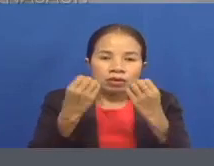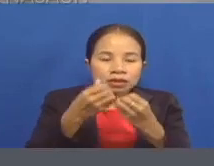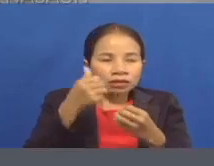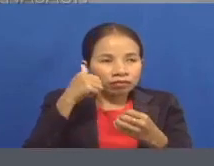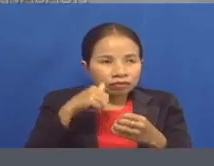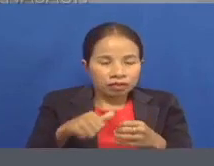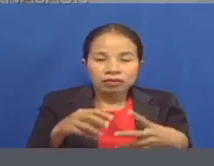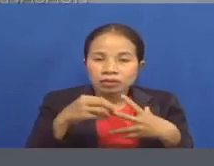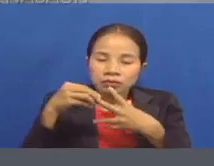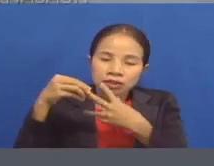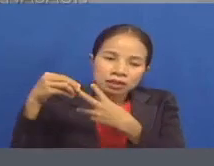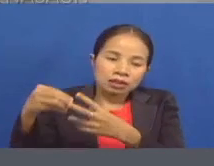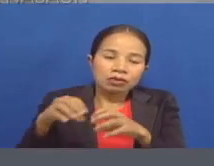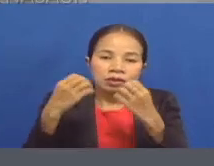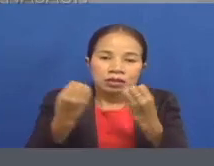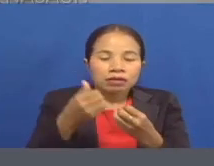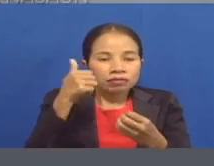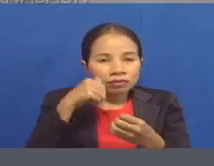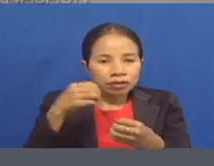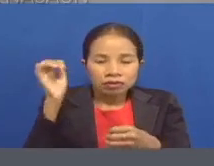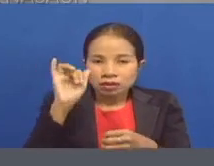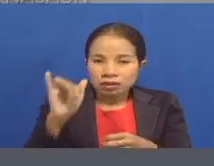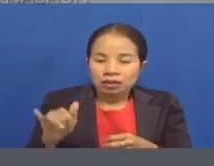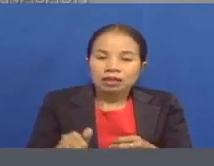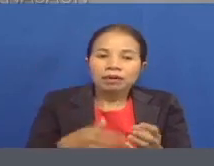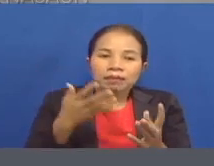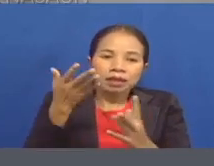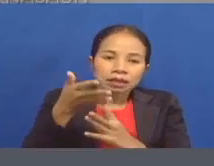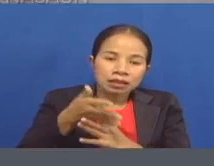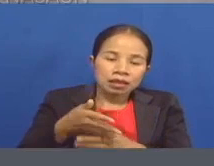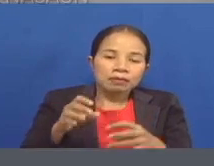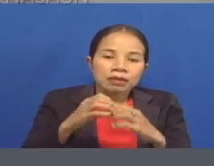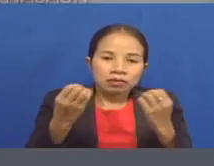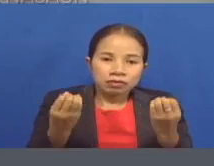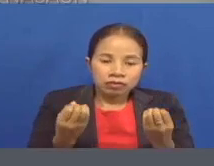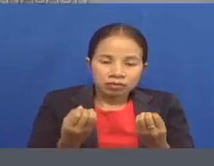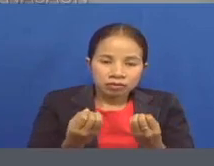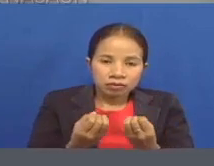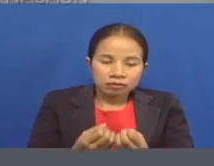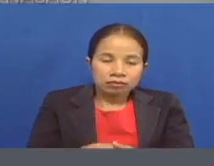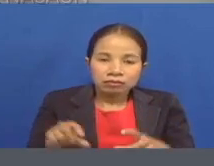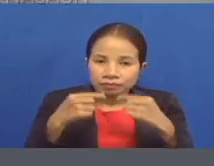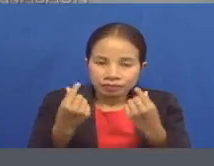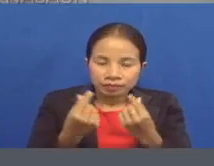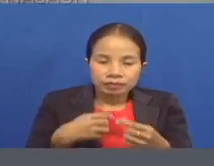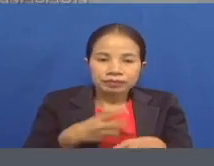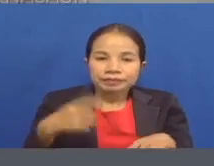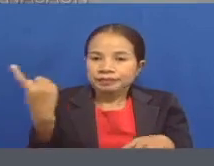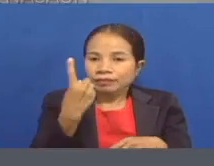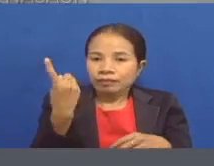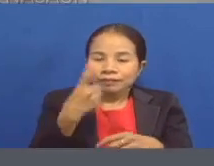o liu-liu, o organização feto sira nebe maktama iha rede referral. A mim sempre serviço a